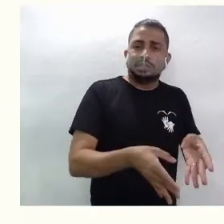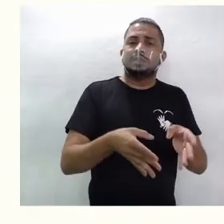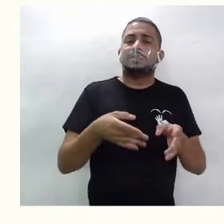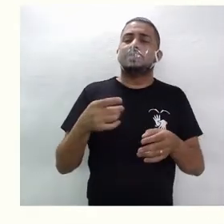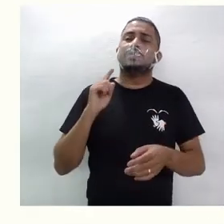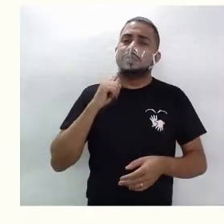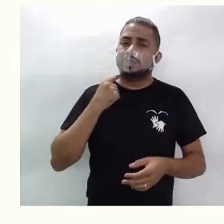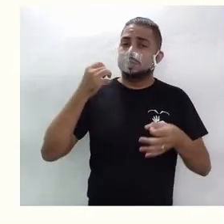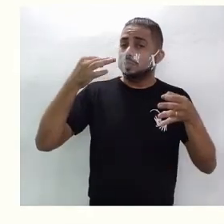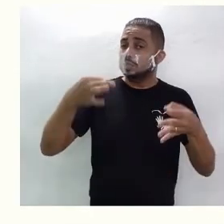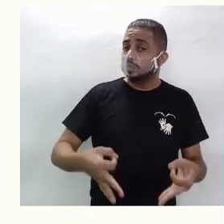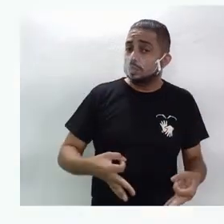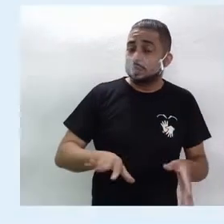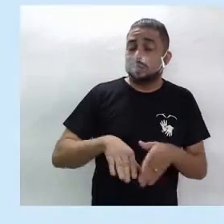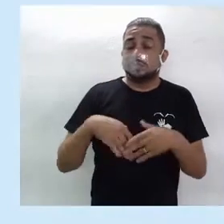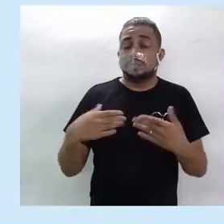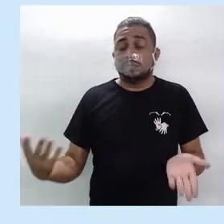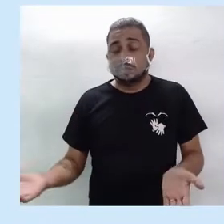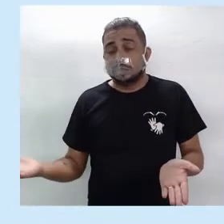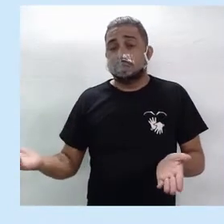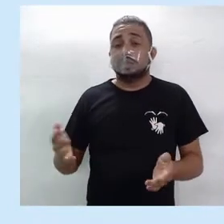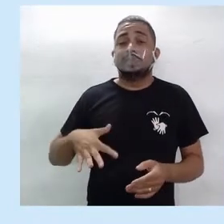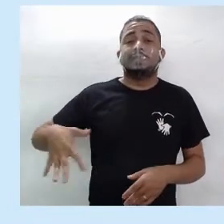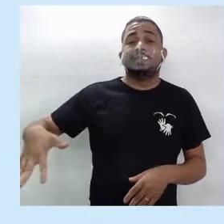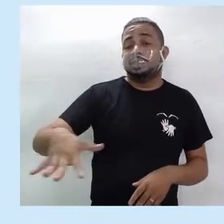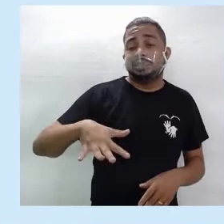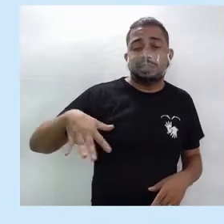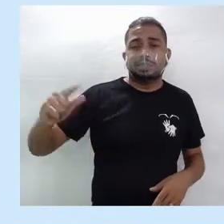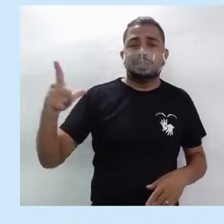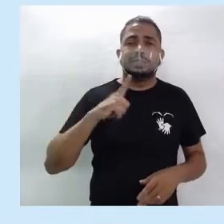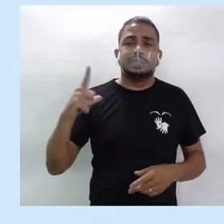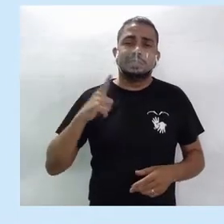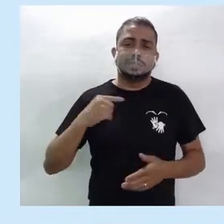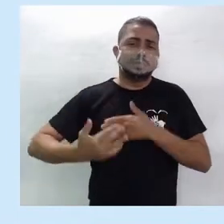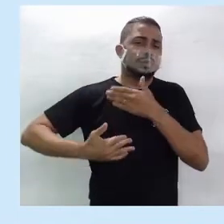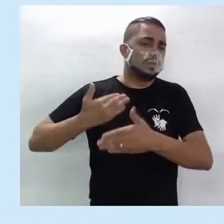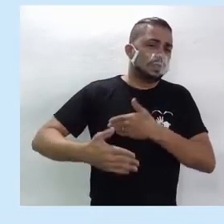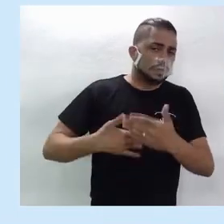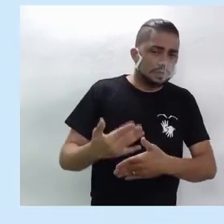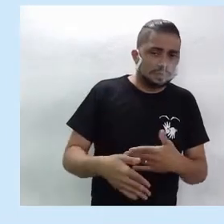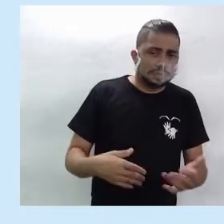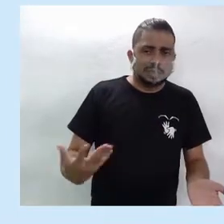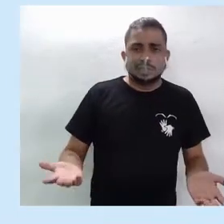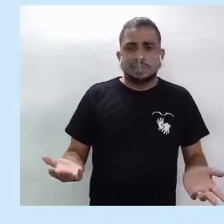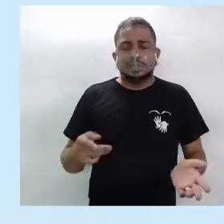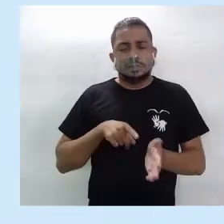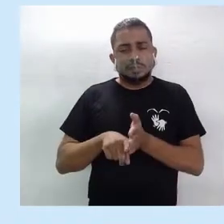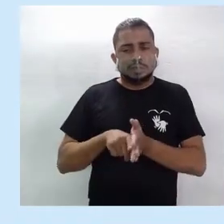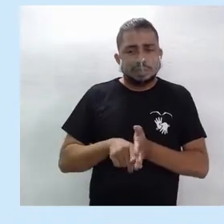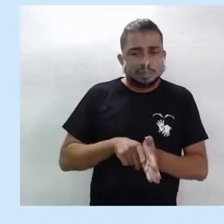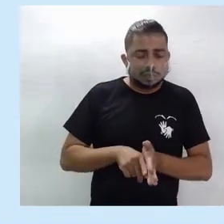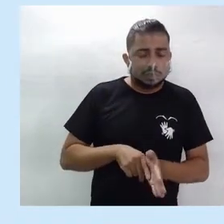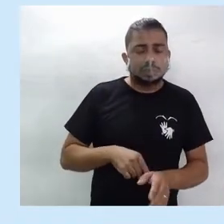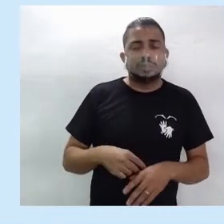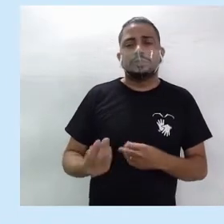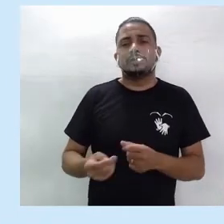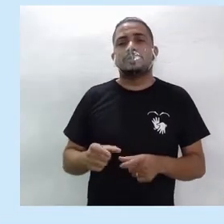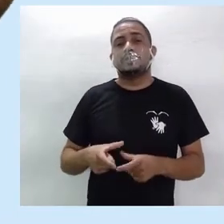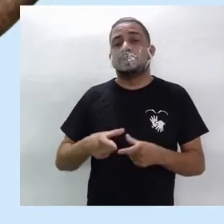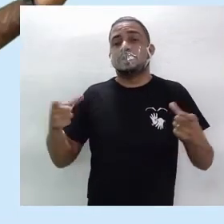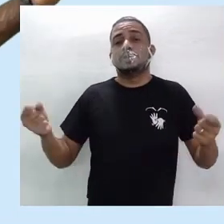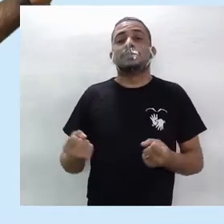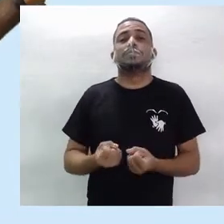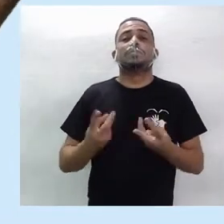tá? Qual são as áreas aí que têm o desenvolvimento dessa pesquisa com o maior número